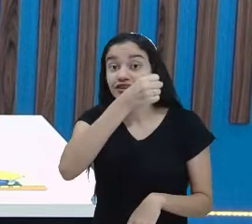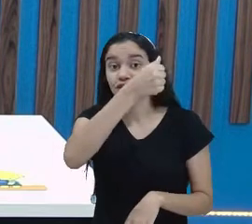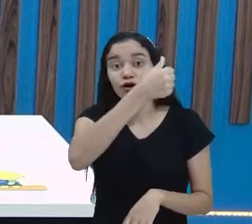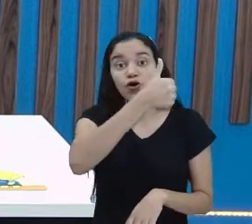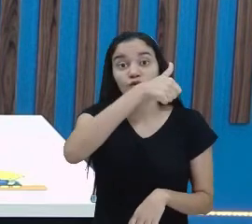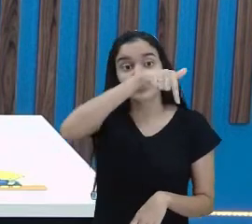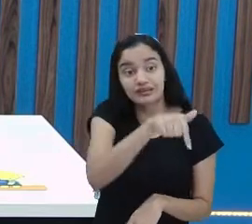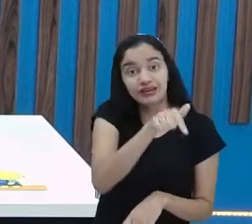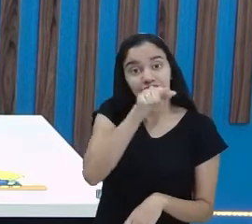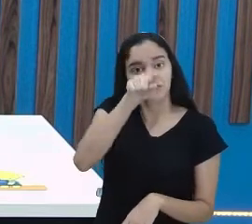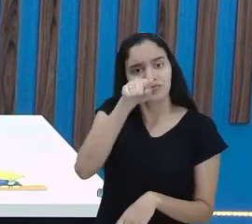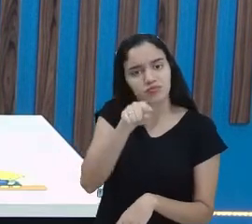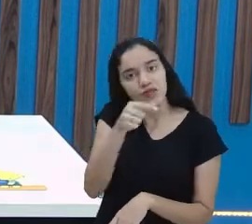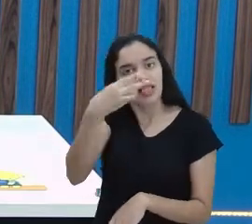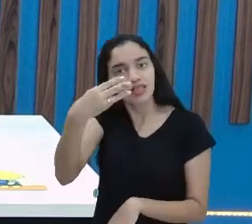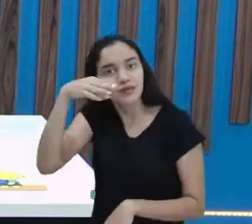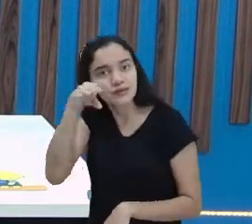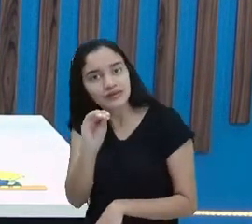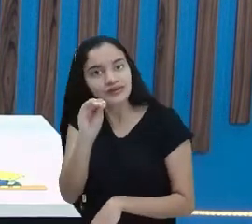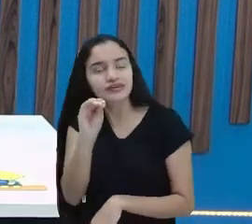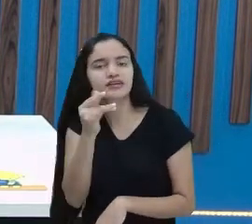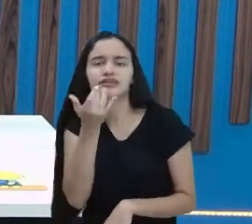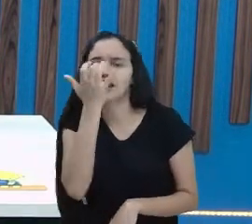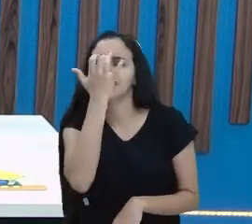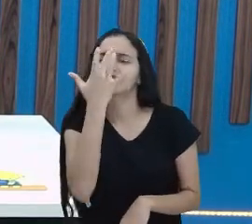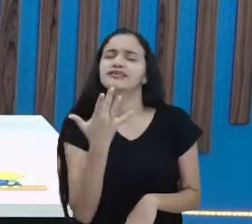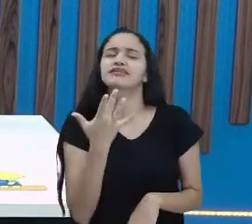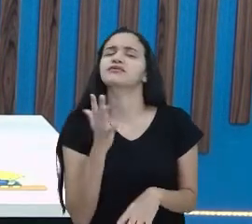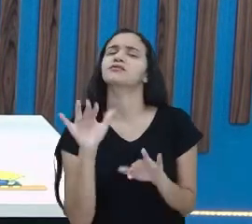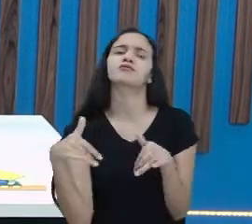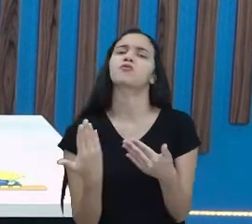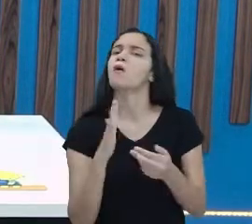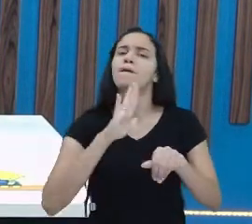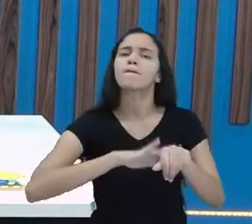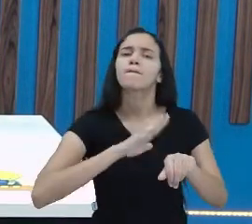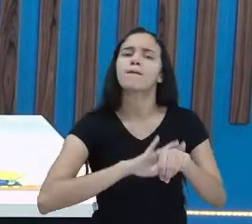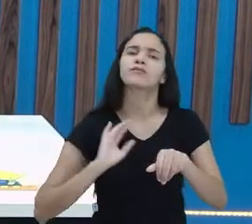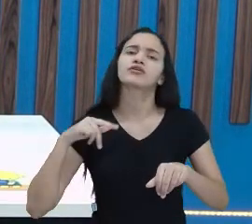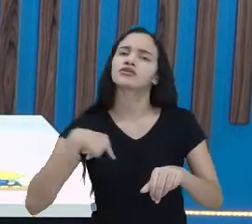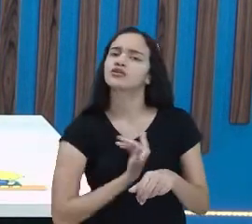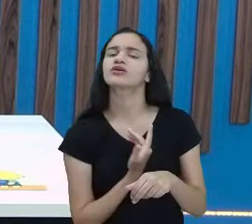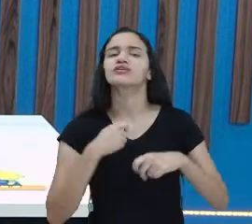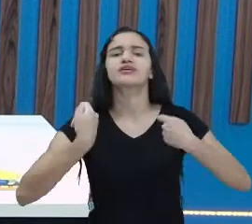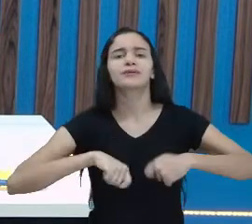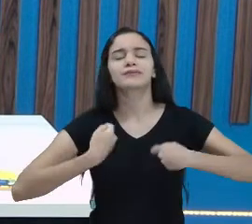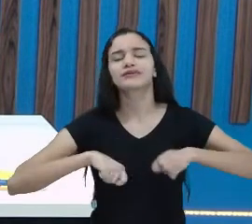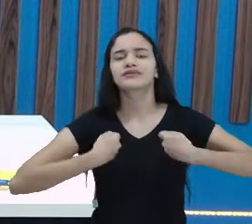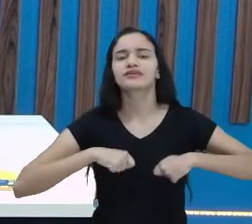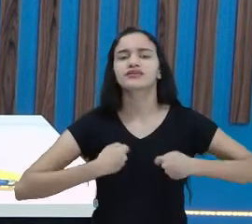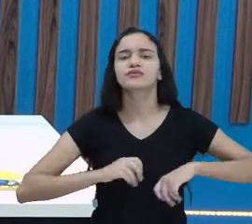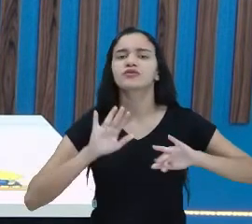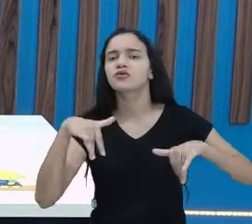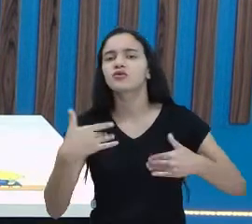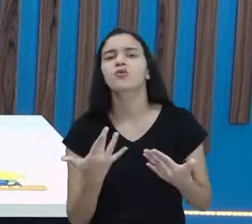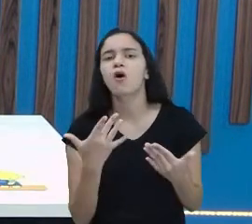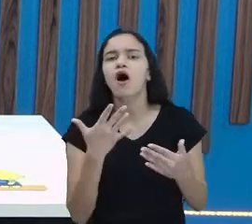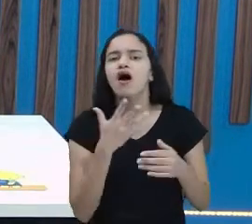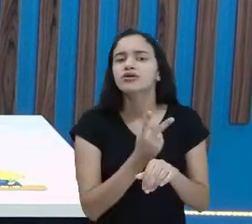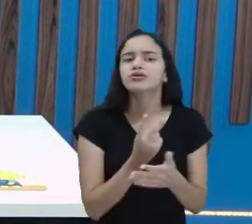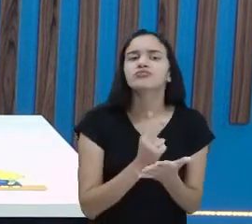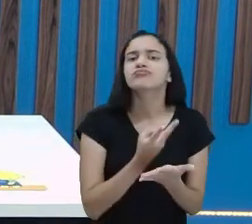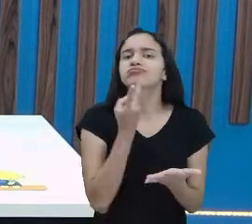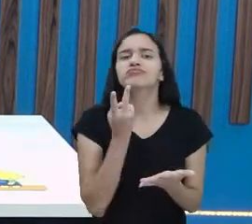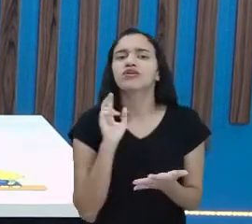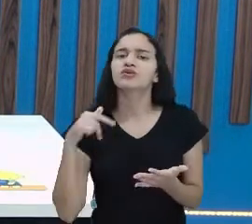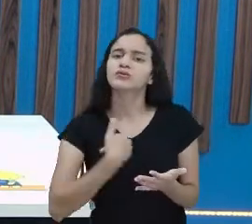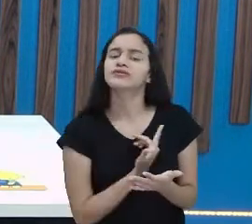é mesmo? Então, vamos continuar. Está super simples. Então, em quais momentos precisamos desse instrumento? Em quais situações a gente